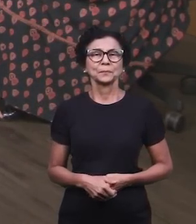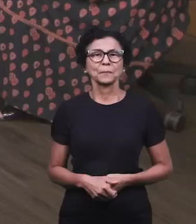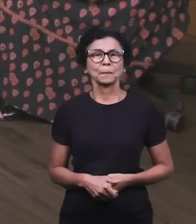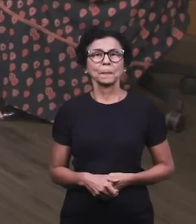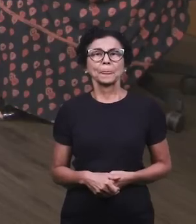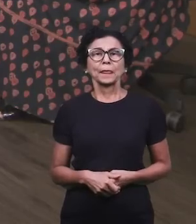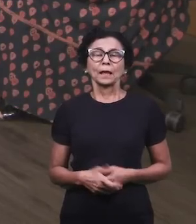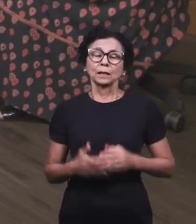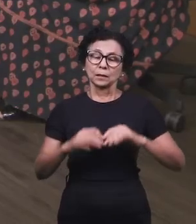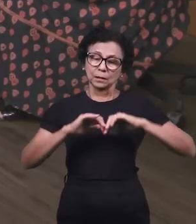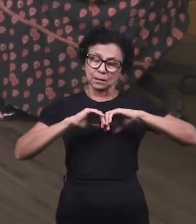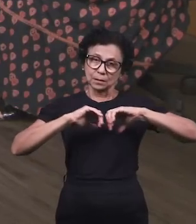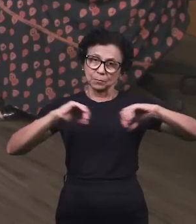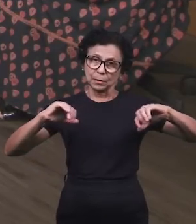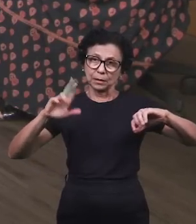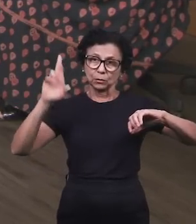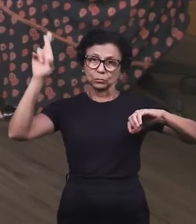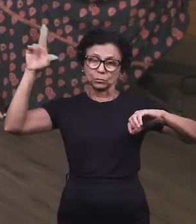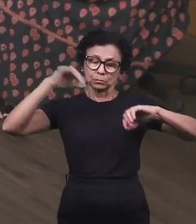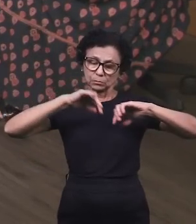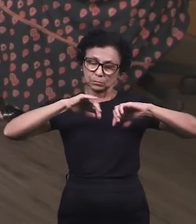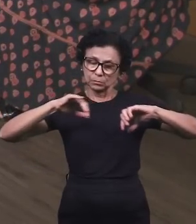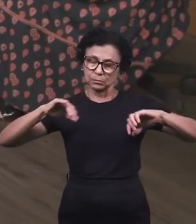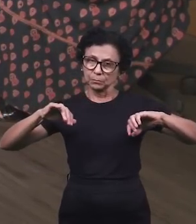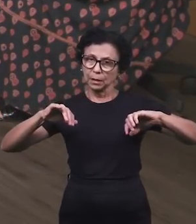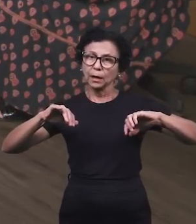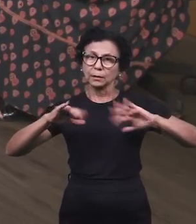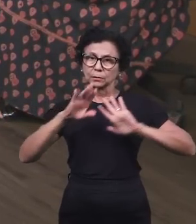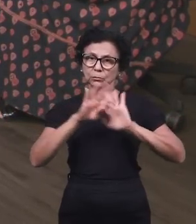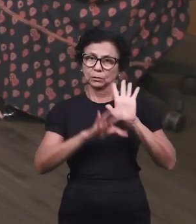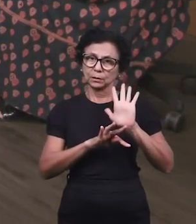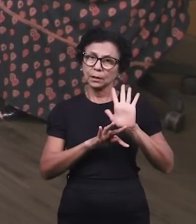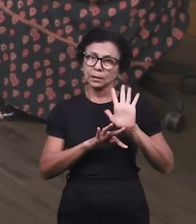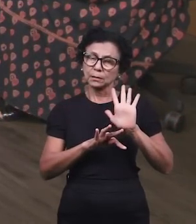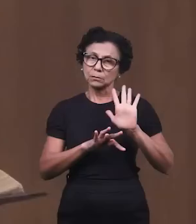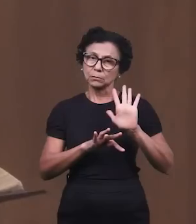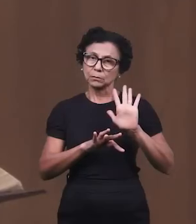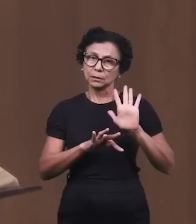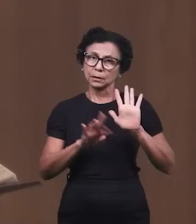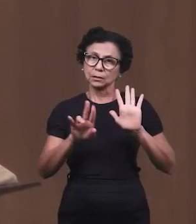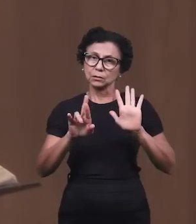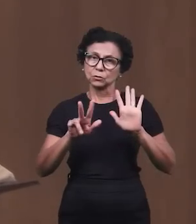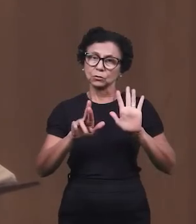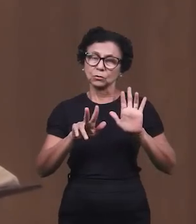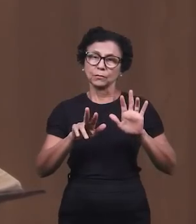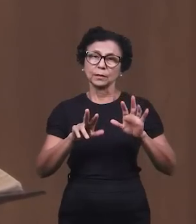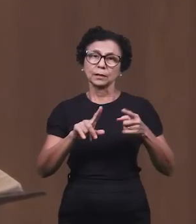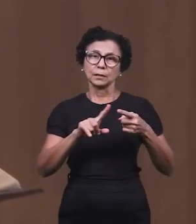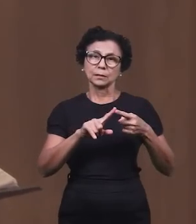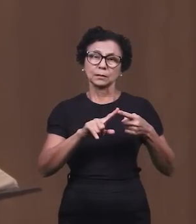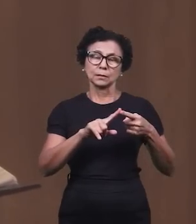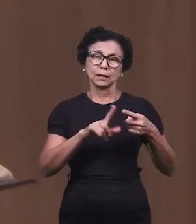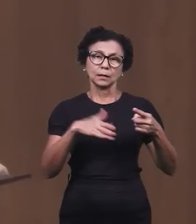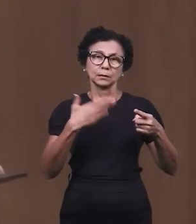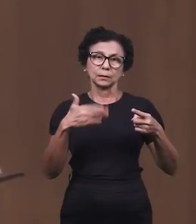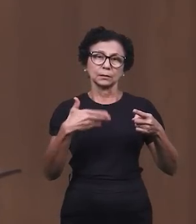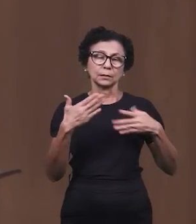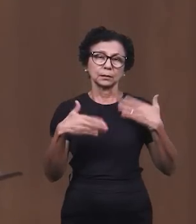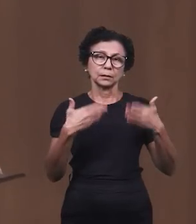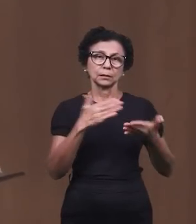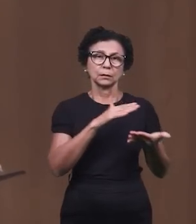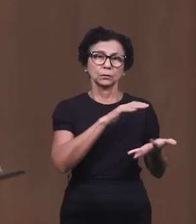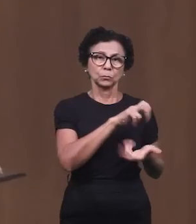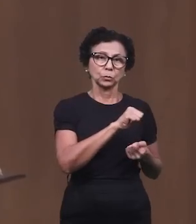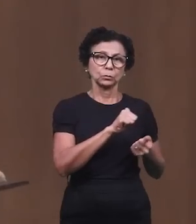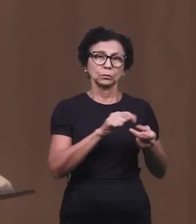daquilo que é a alegria do mundo e a alegria do Senhor. Então o Senhor está falando de paz, está falando de justiça, que é